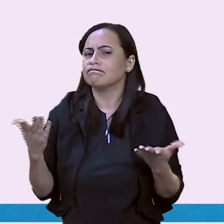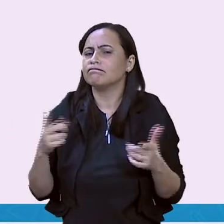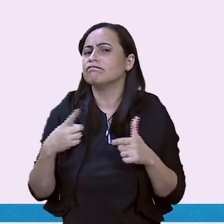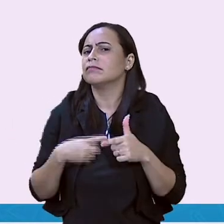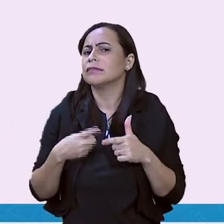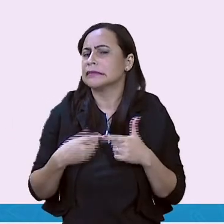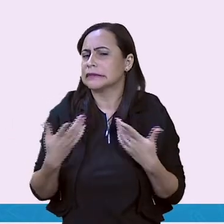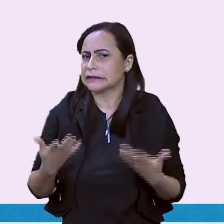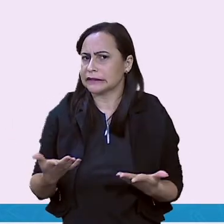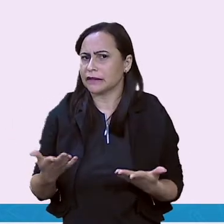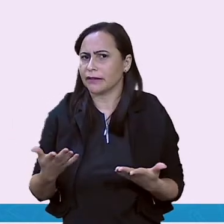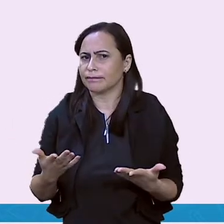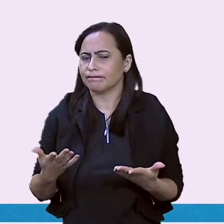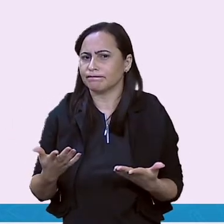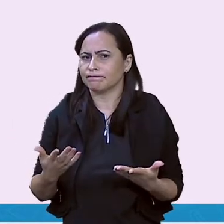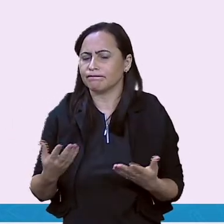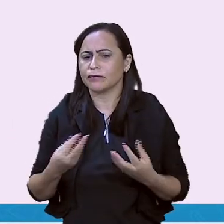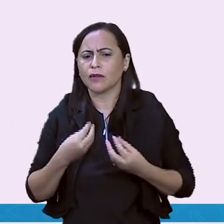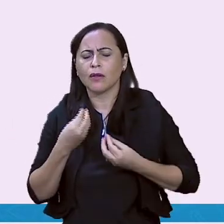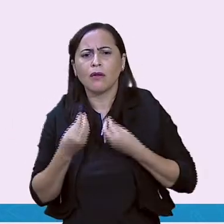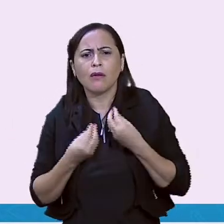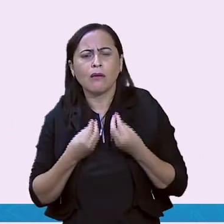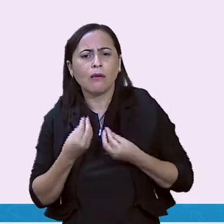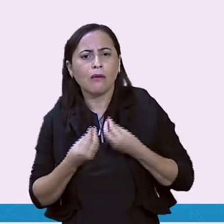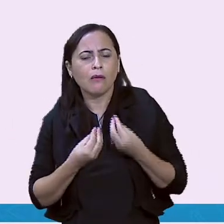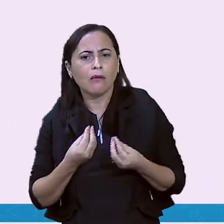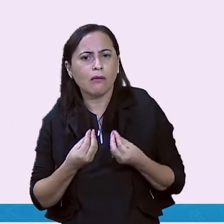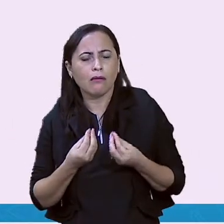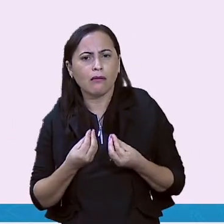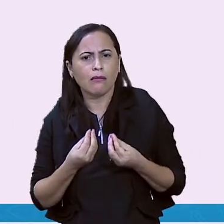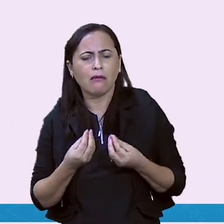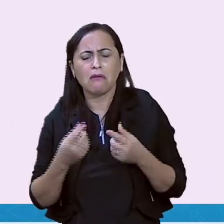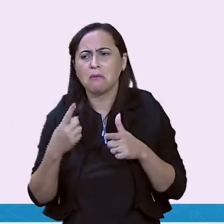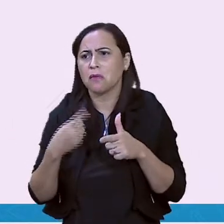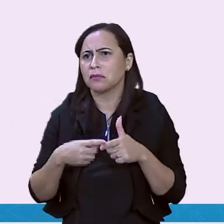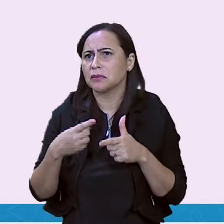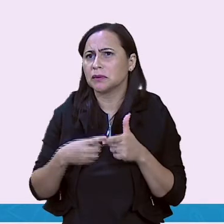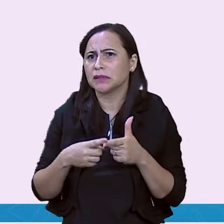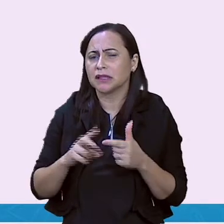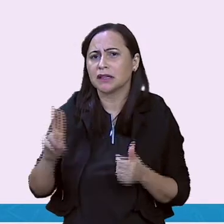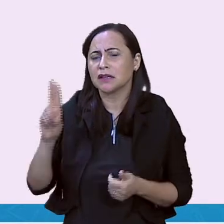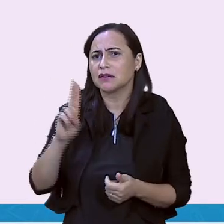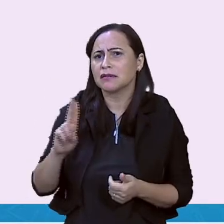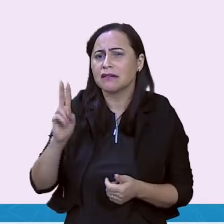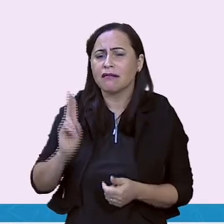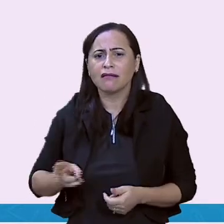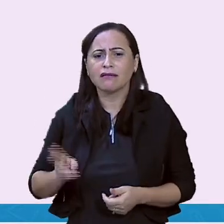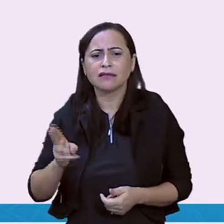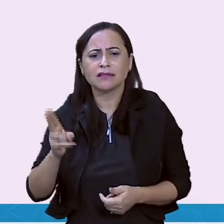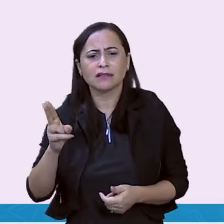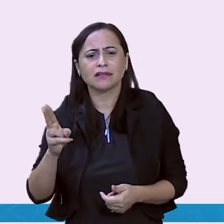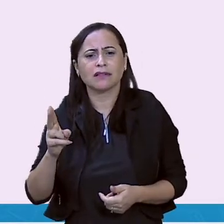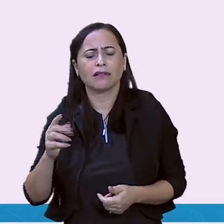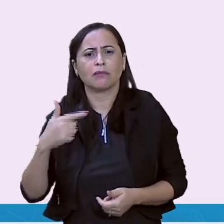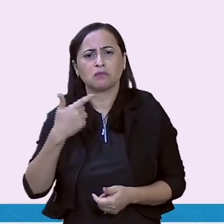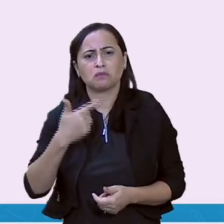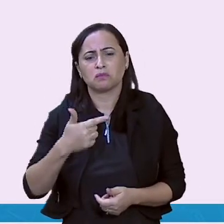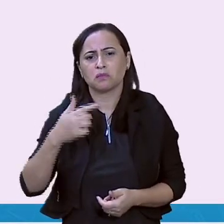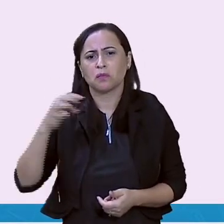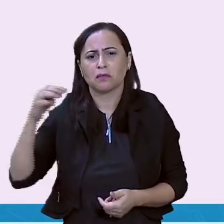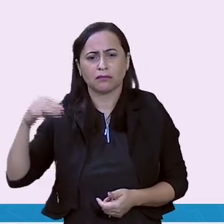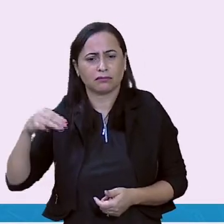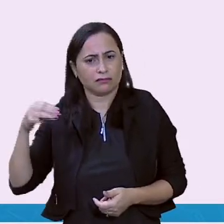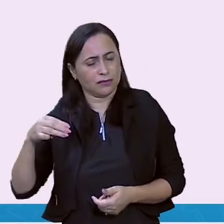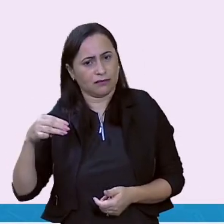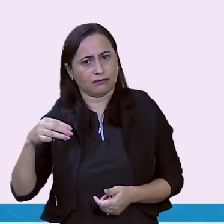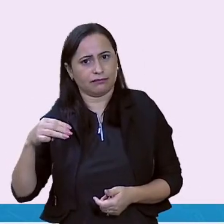eles utilizaram para colocar essa porta padrão aí, que é a maioria das portas, do tamanho das